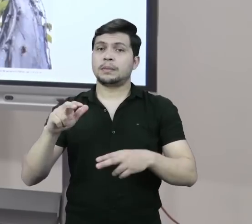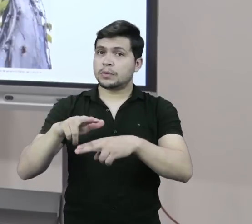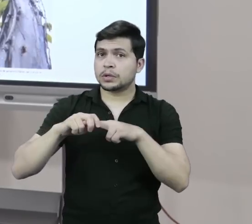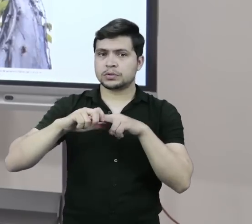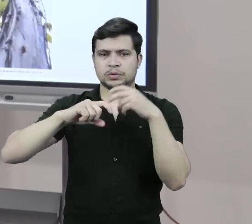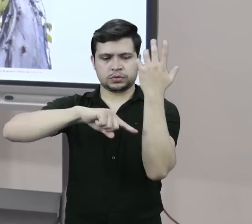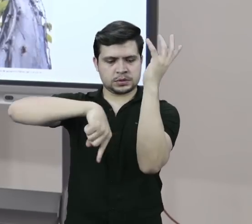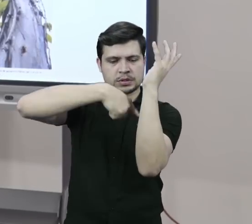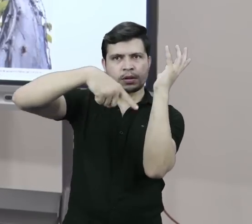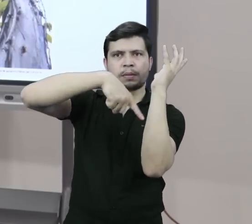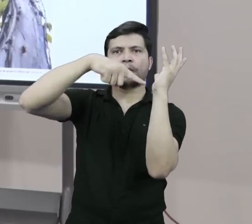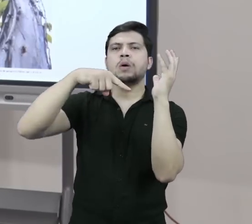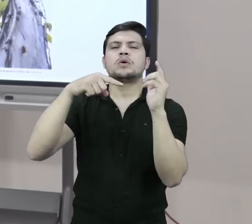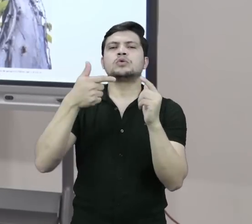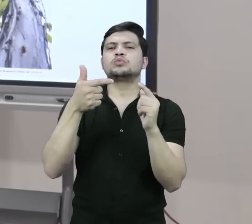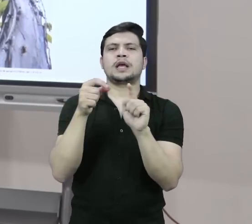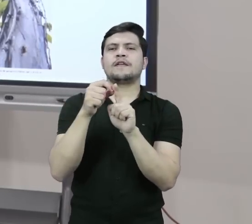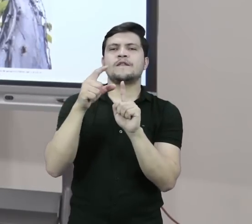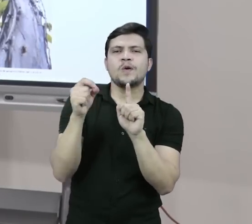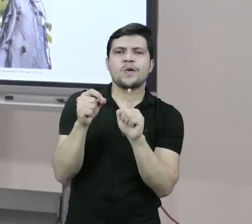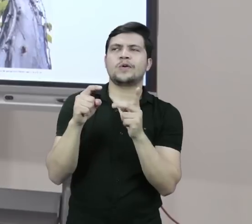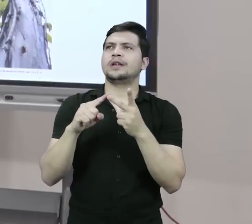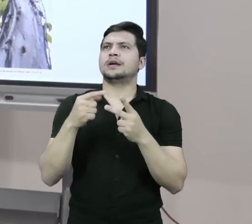folhas, não vai ter clorofila, não vai